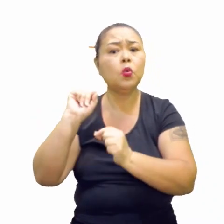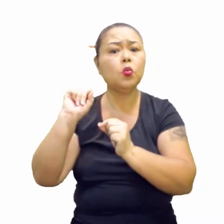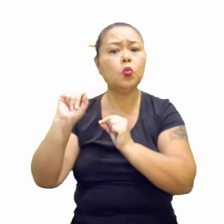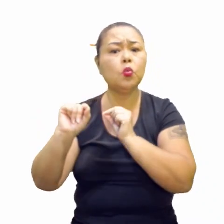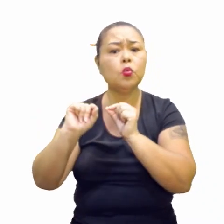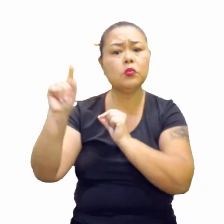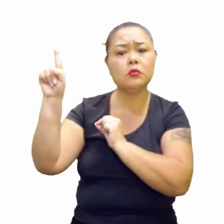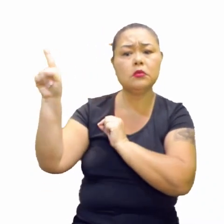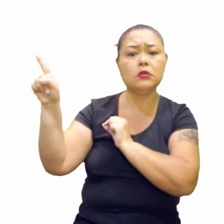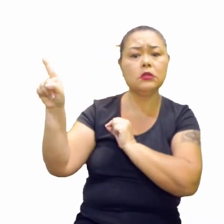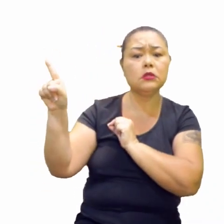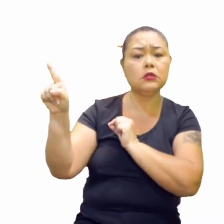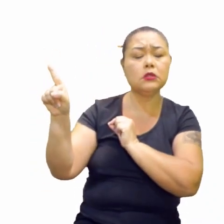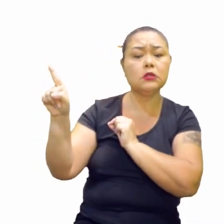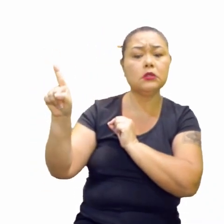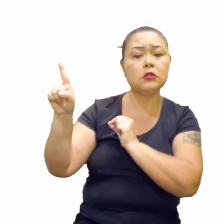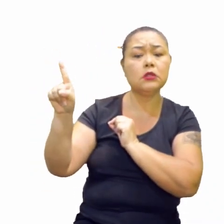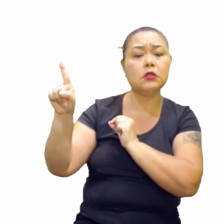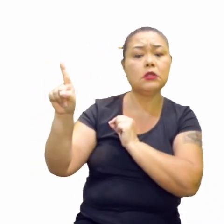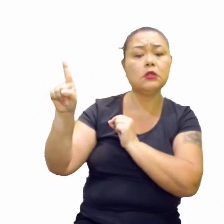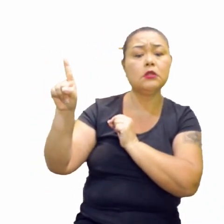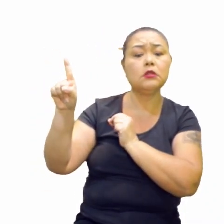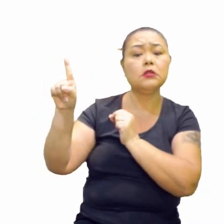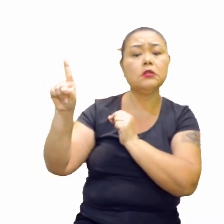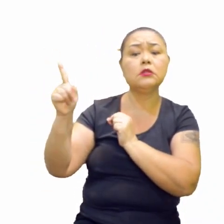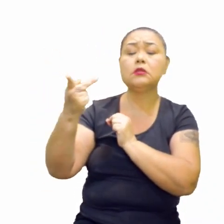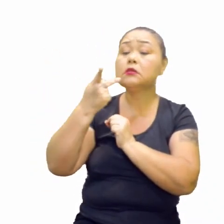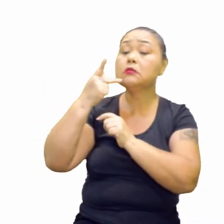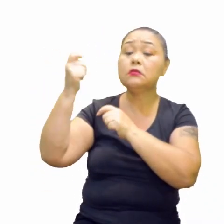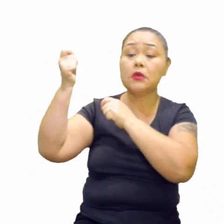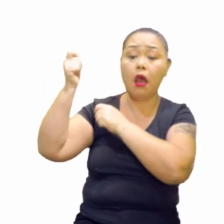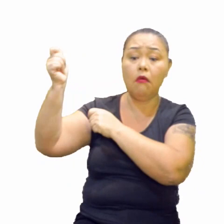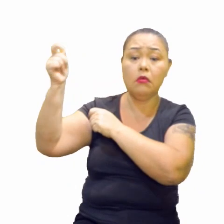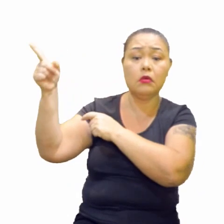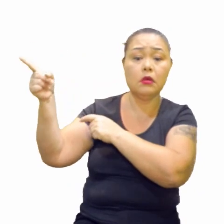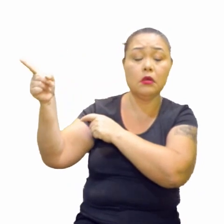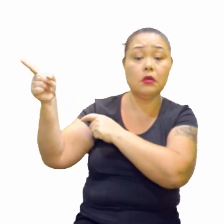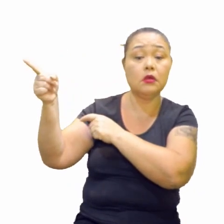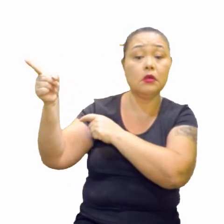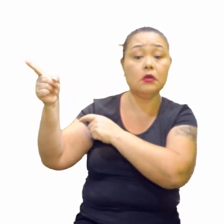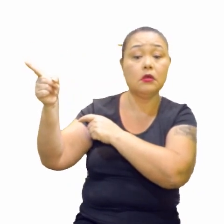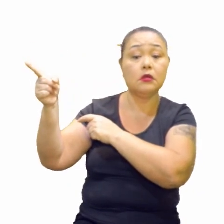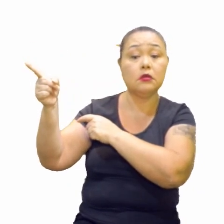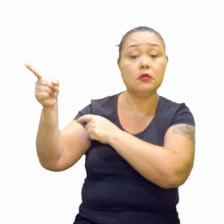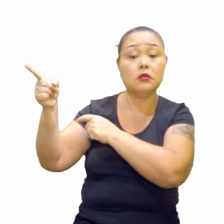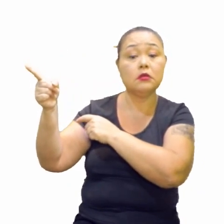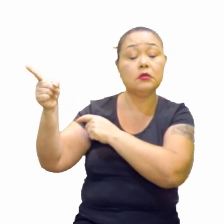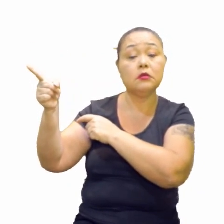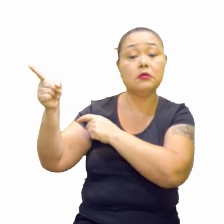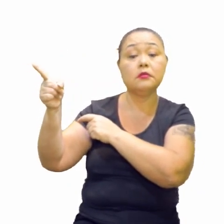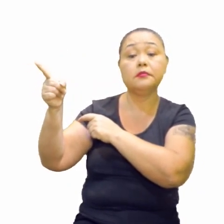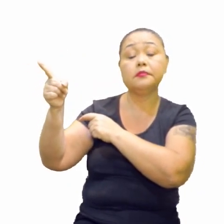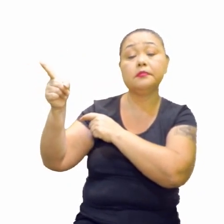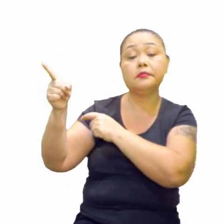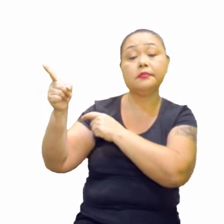cartaz? Ele diz assim, why we can't